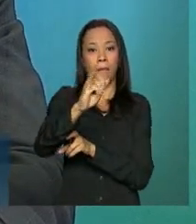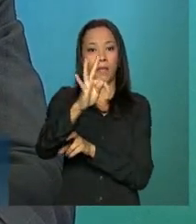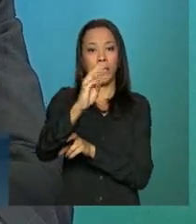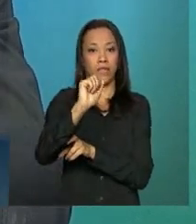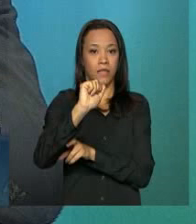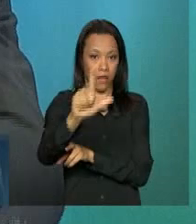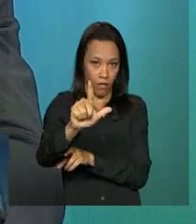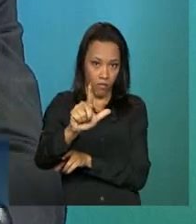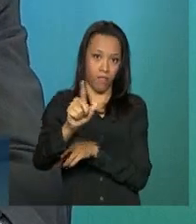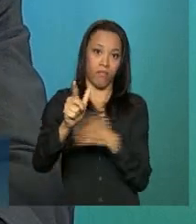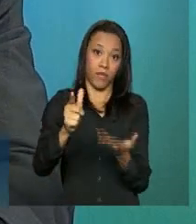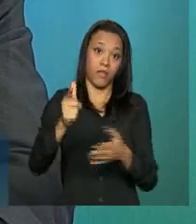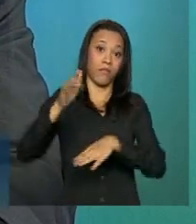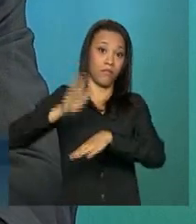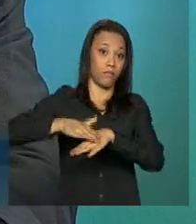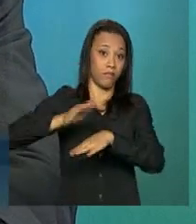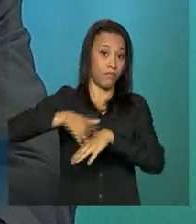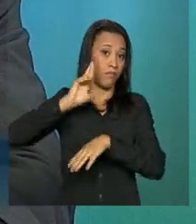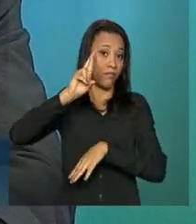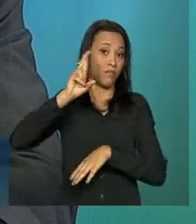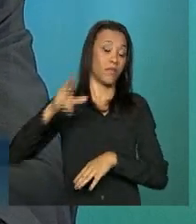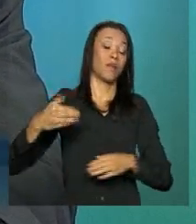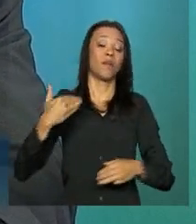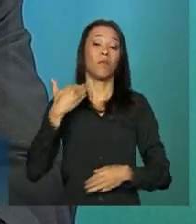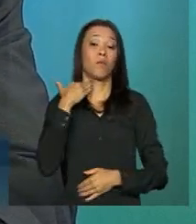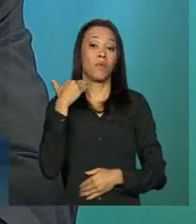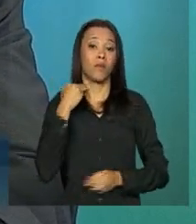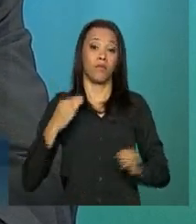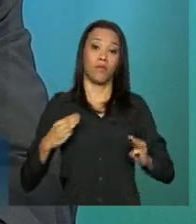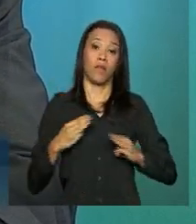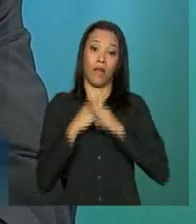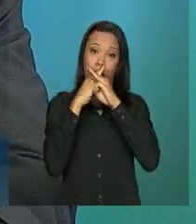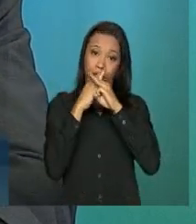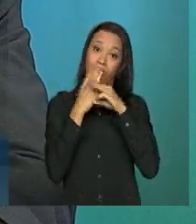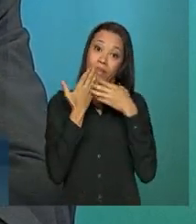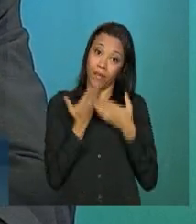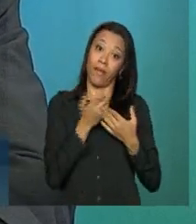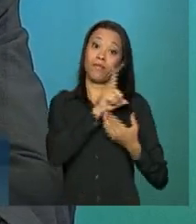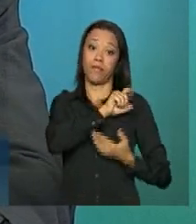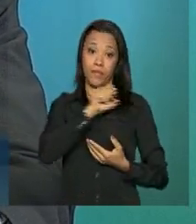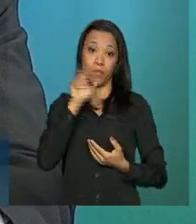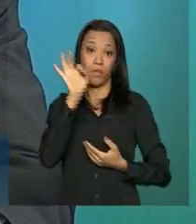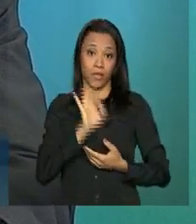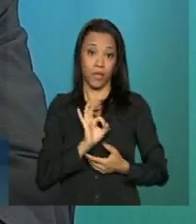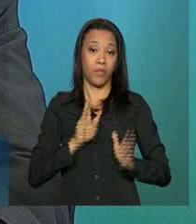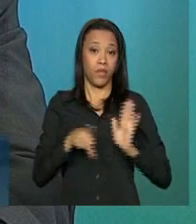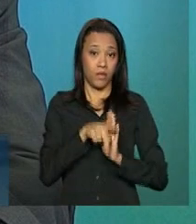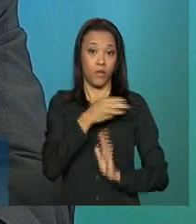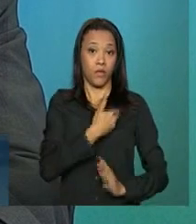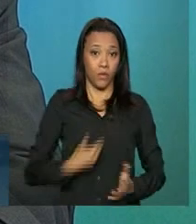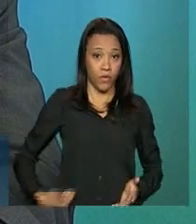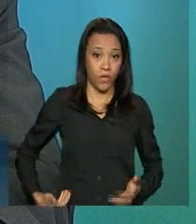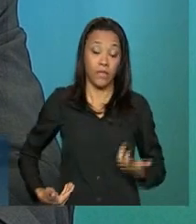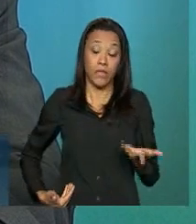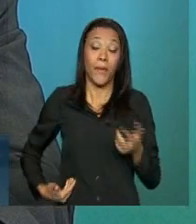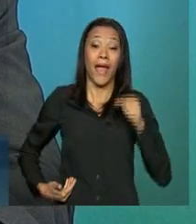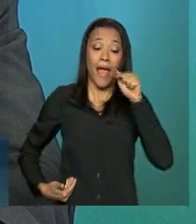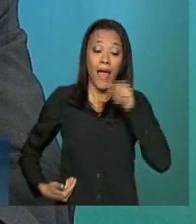Caixa Econômica enquanto banco, banco 100% público. E essa